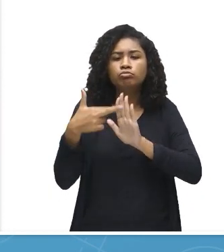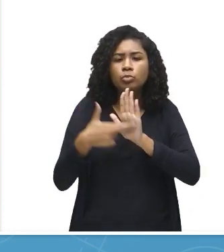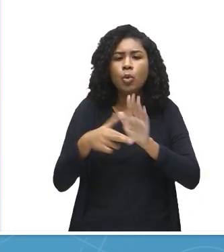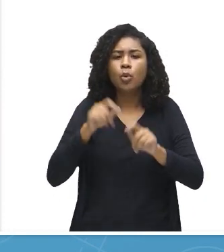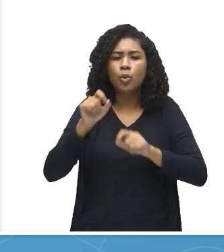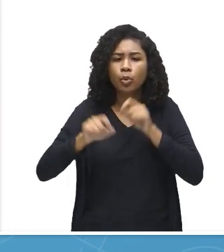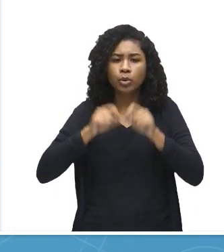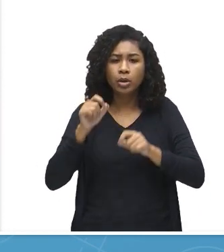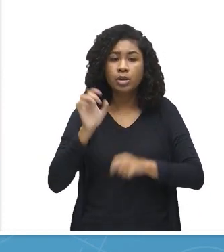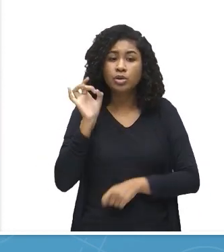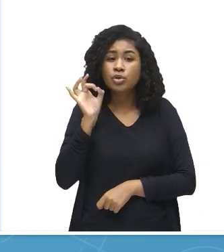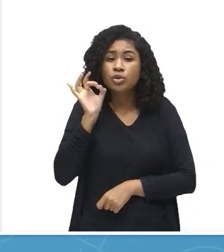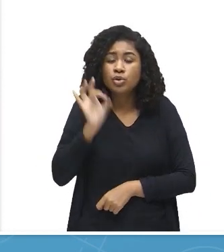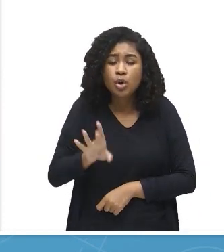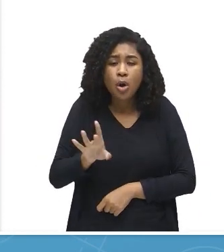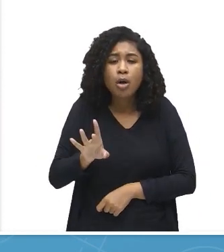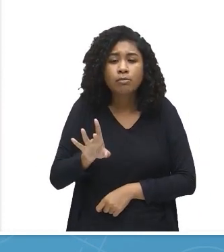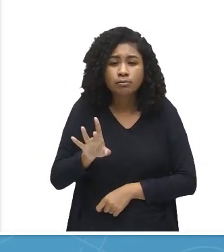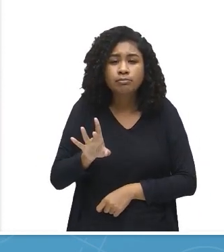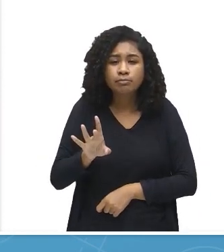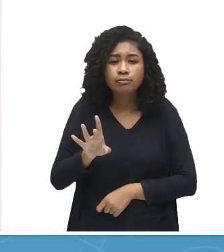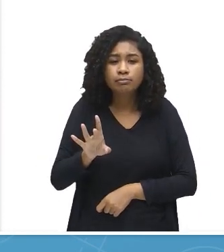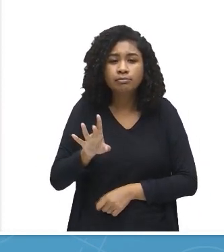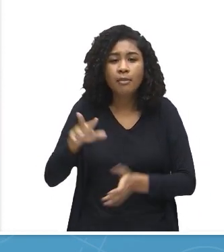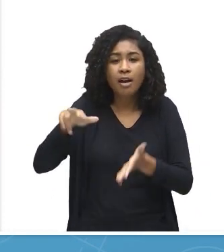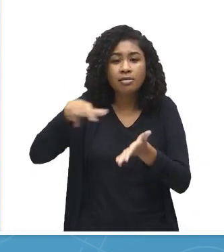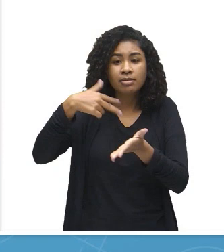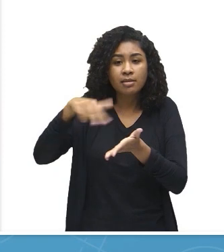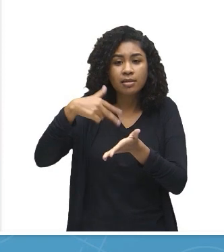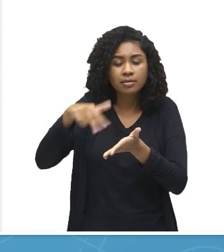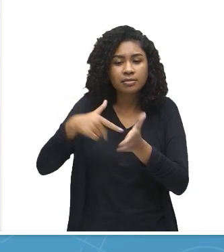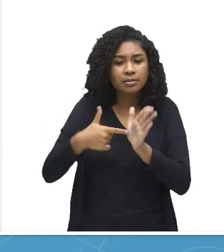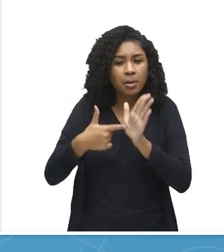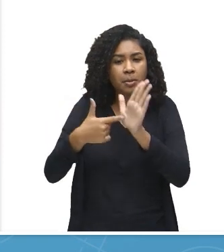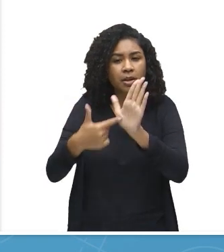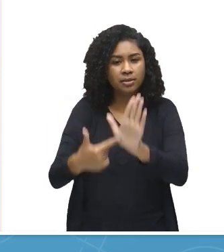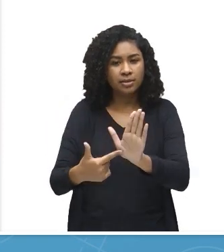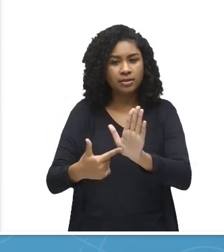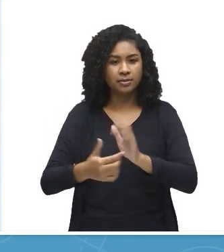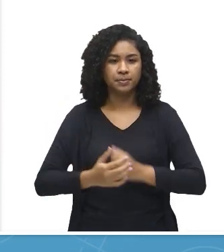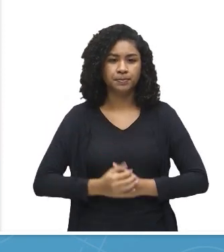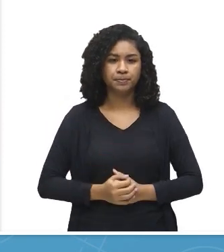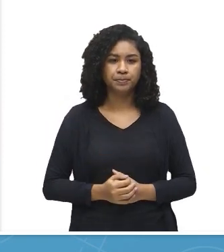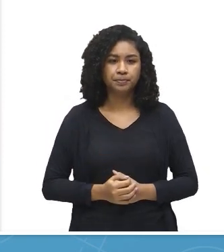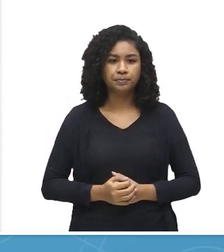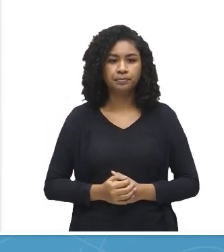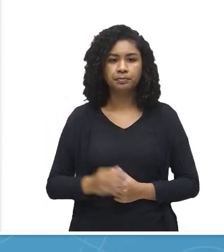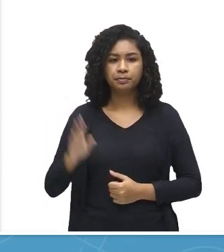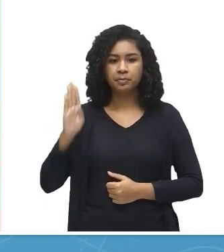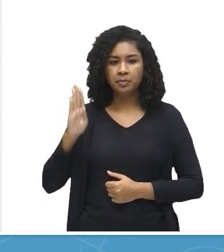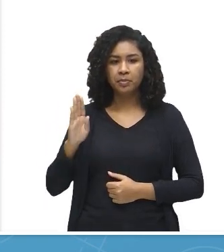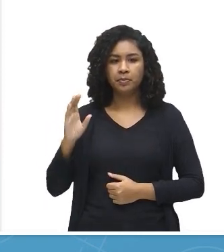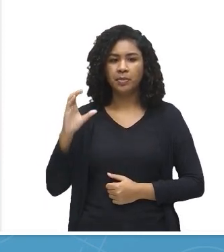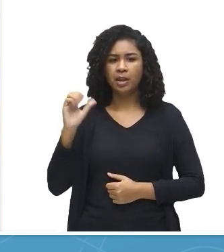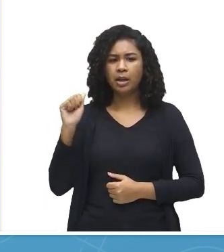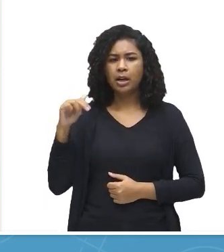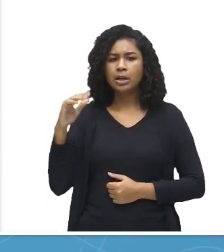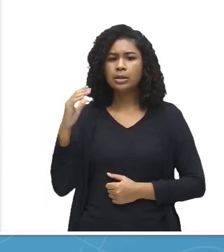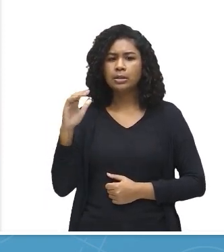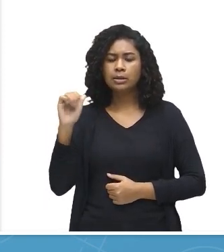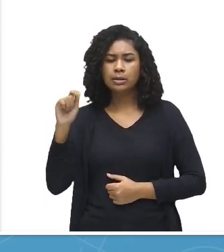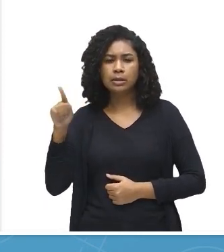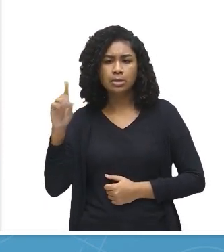de samba. Olha aqui as palavras que a gente tem que prestar atenção. O samba-canção surgiu na década de 1990 com